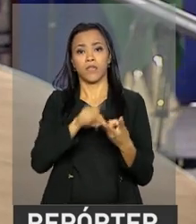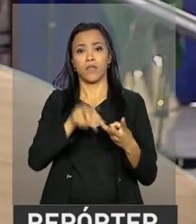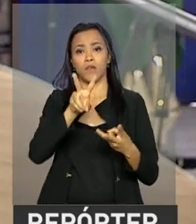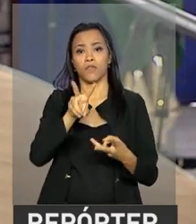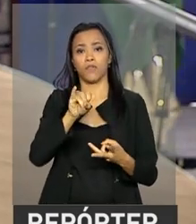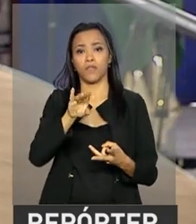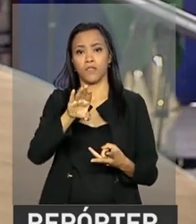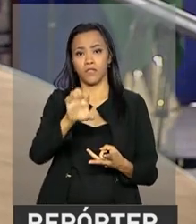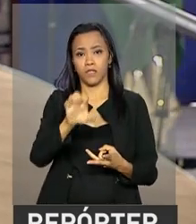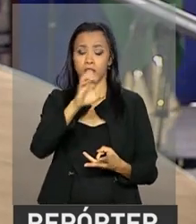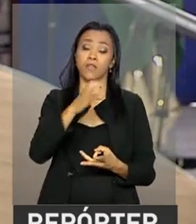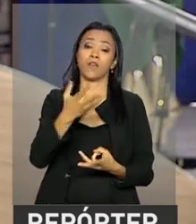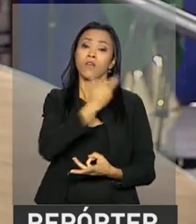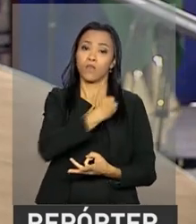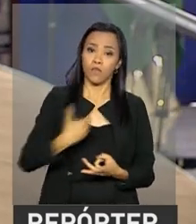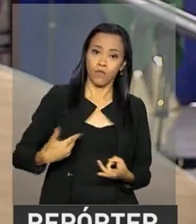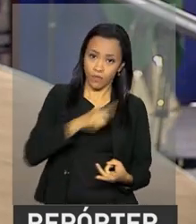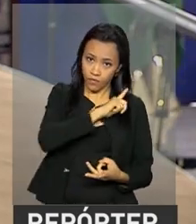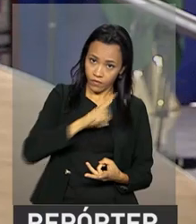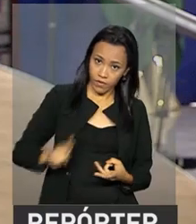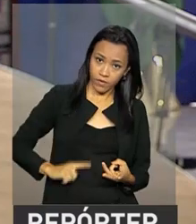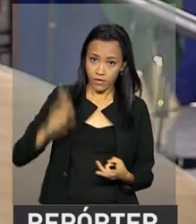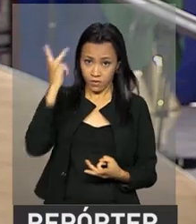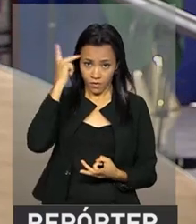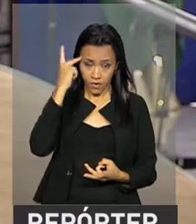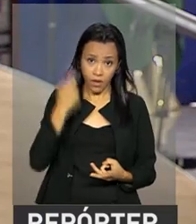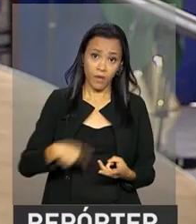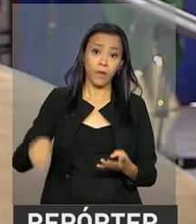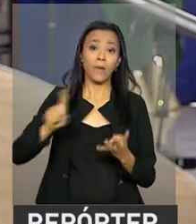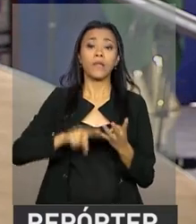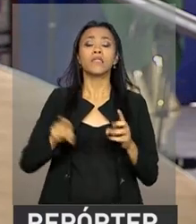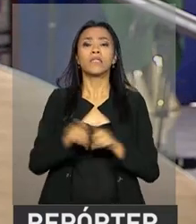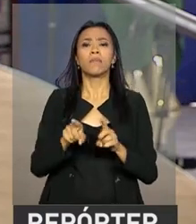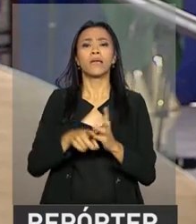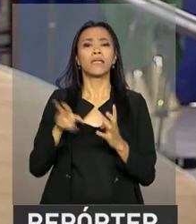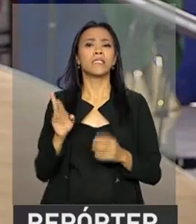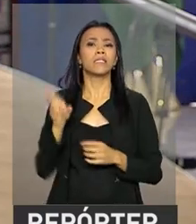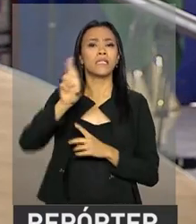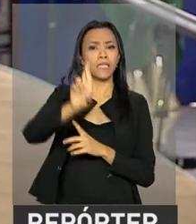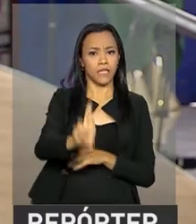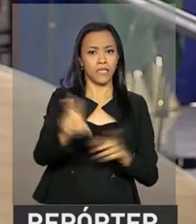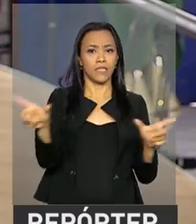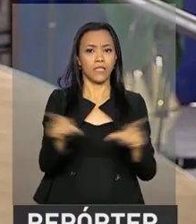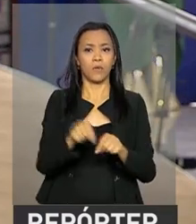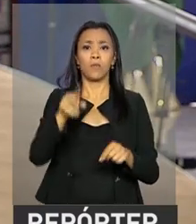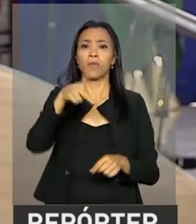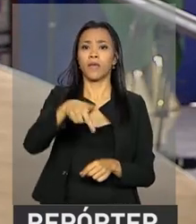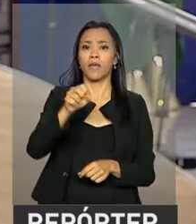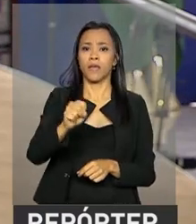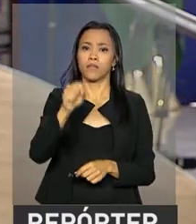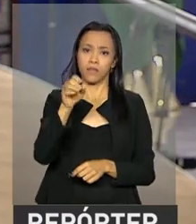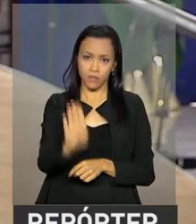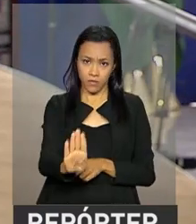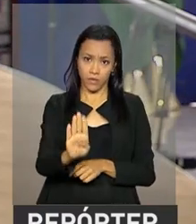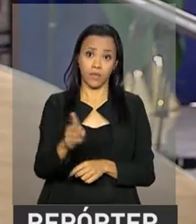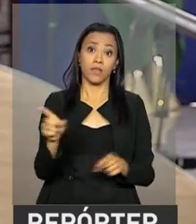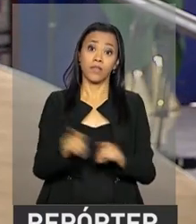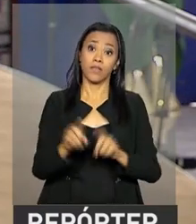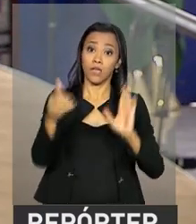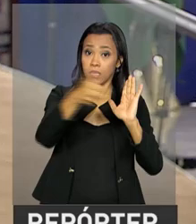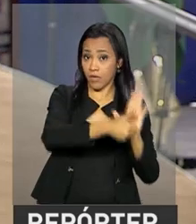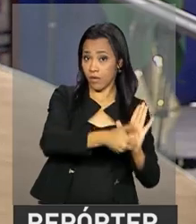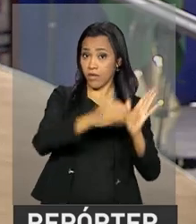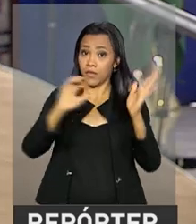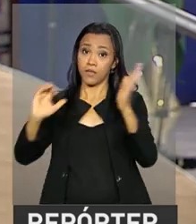vice-governador de São Paulo Márcio França e também os líderes do PSB no senado Fernando Bezerra e na Câmara